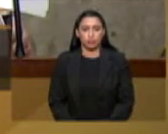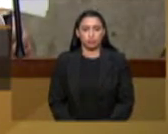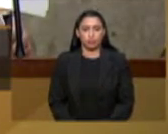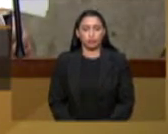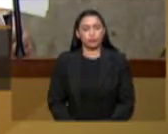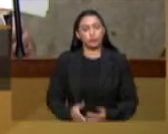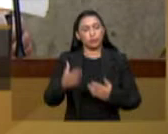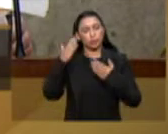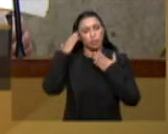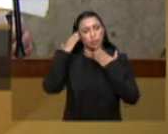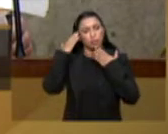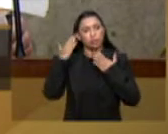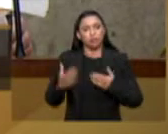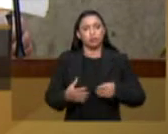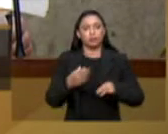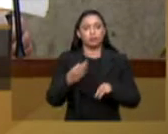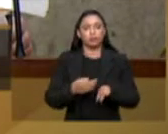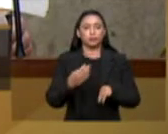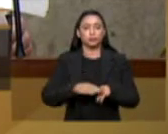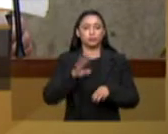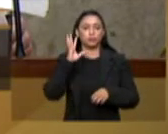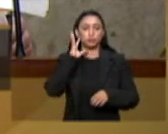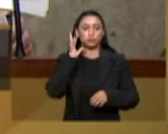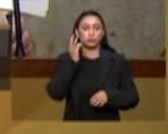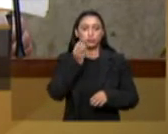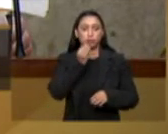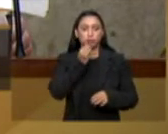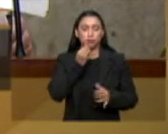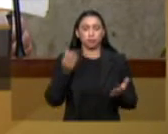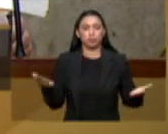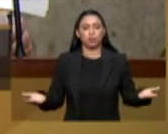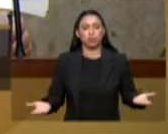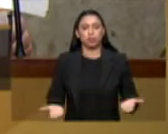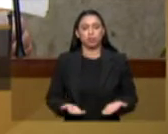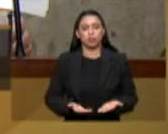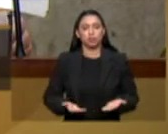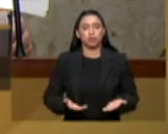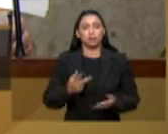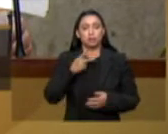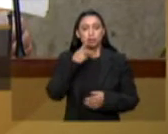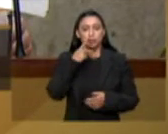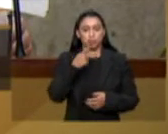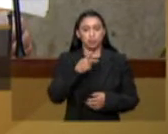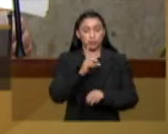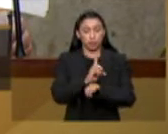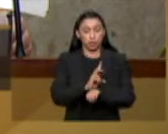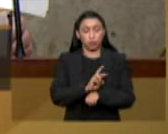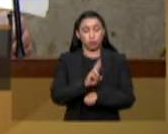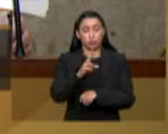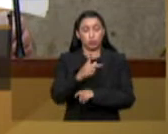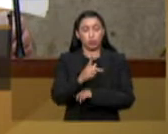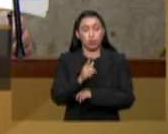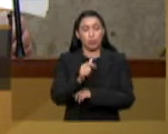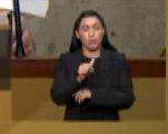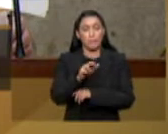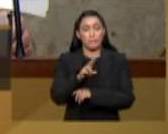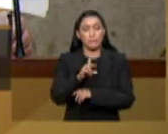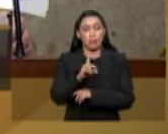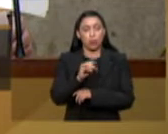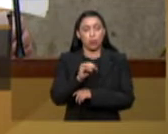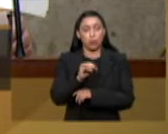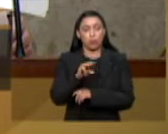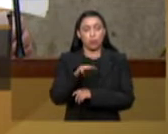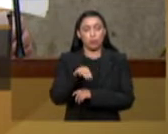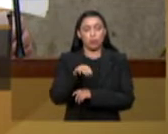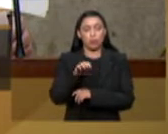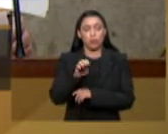Ministro Dias Toffoli, e passo a palavra ao doutor Paulo Mendes, procurador